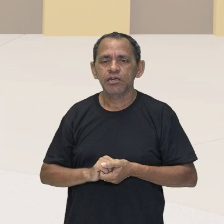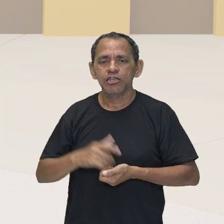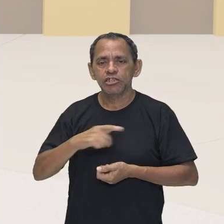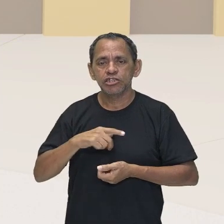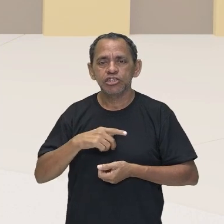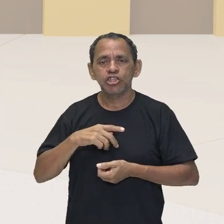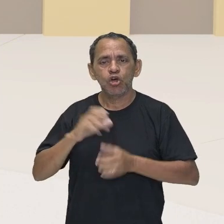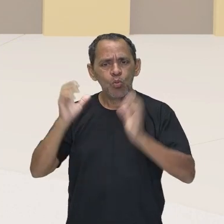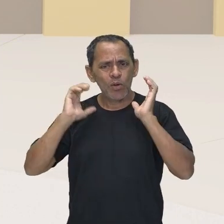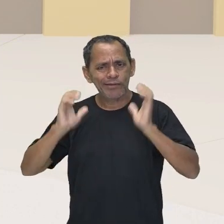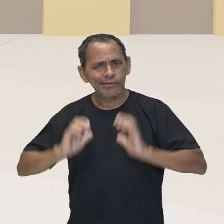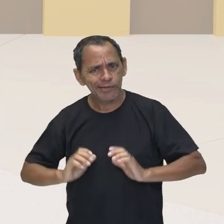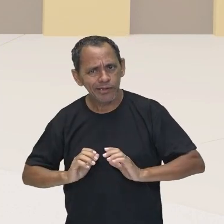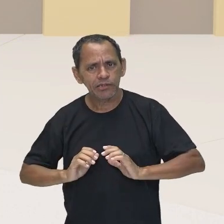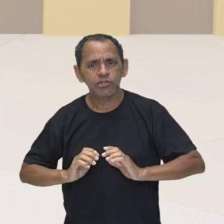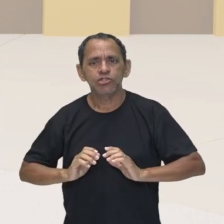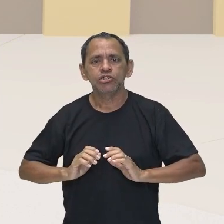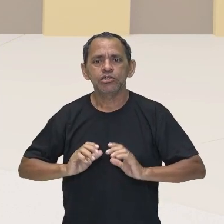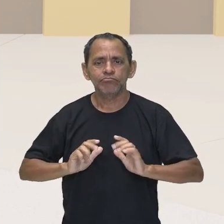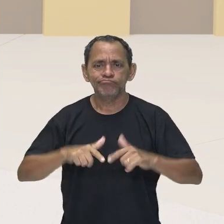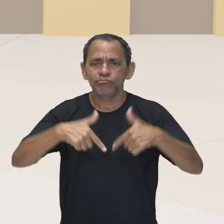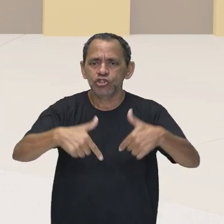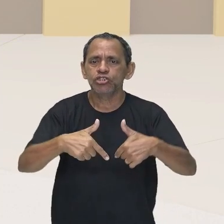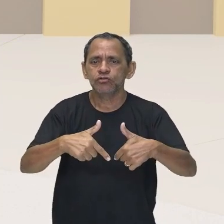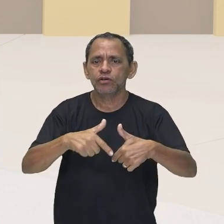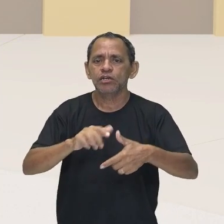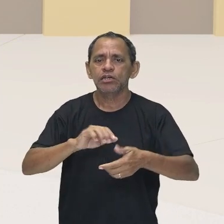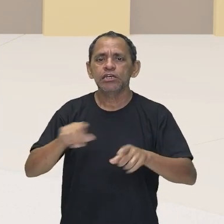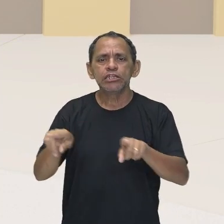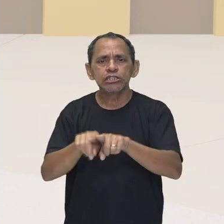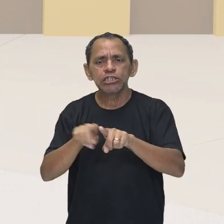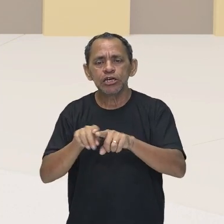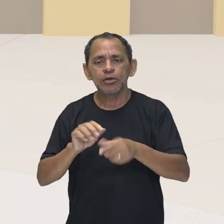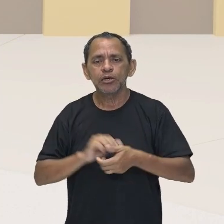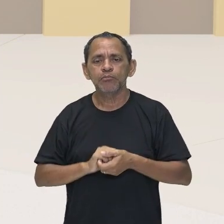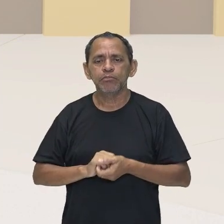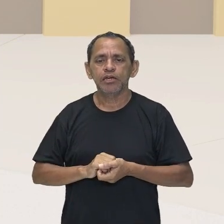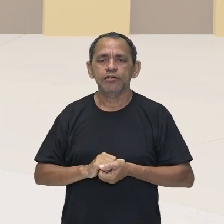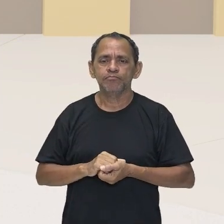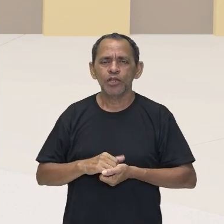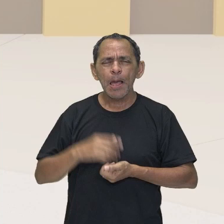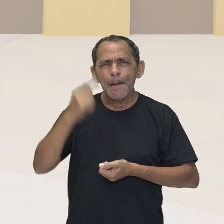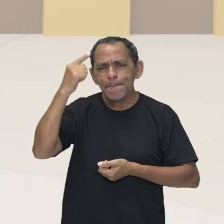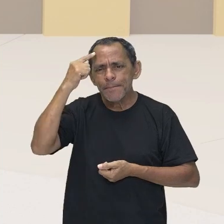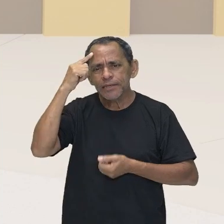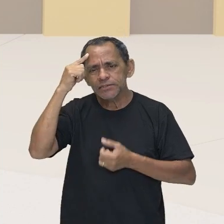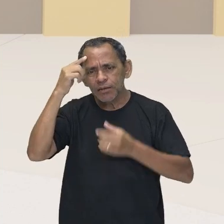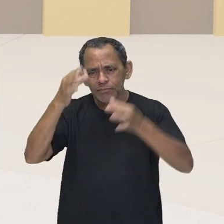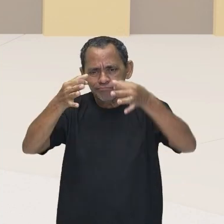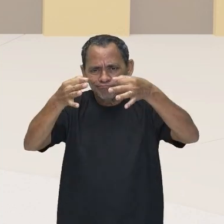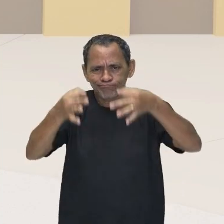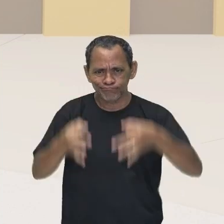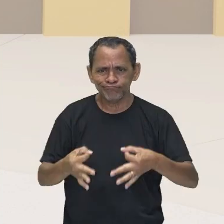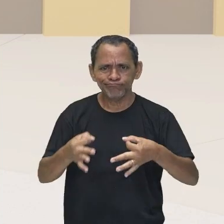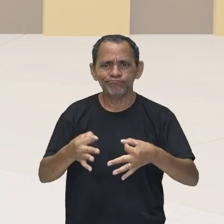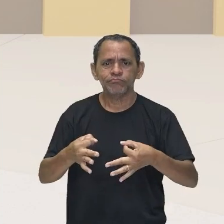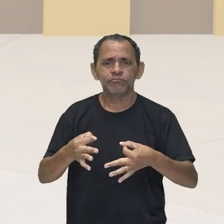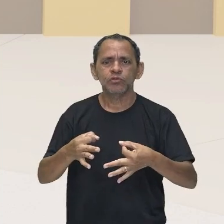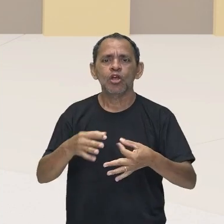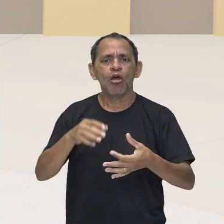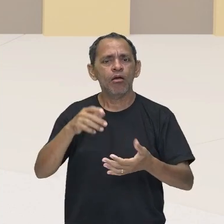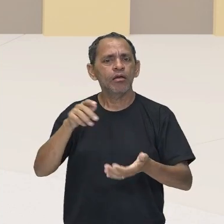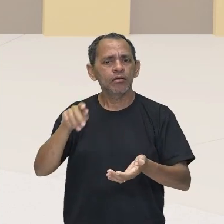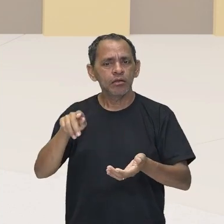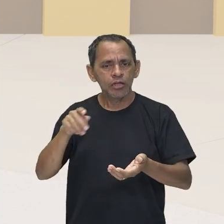a honestidade, que é ser transparente em nossas ações e relacionamentos.